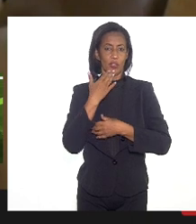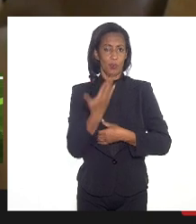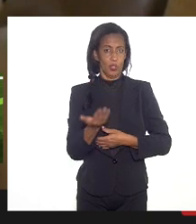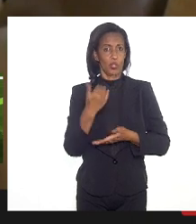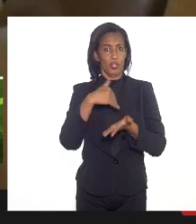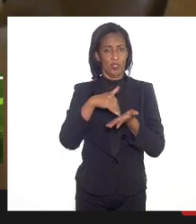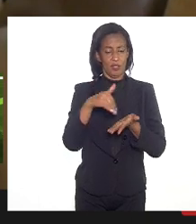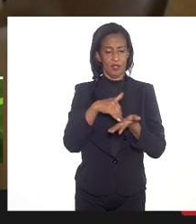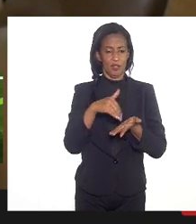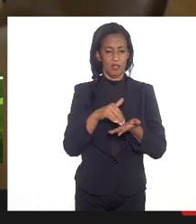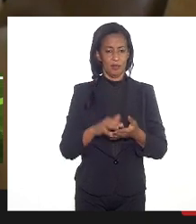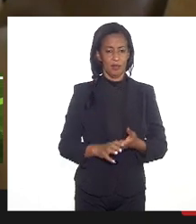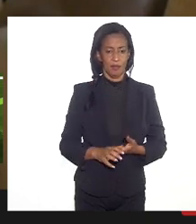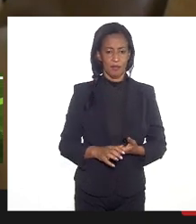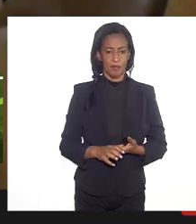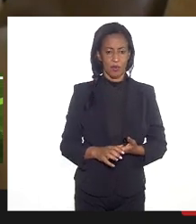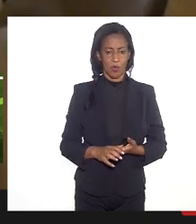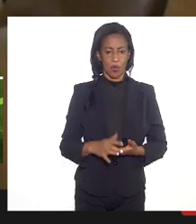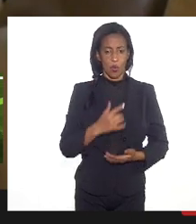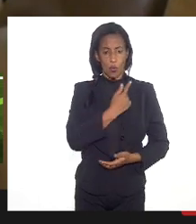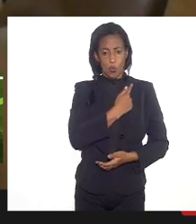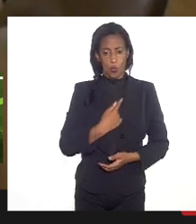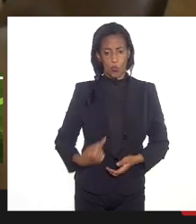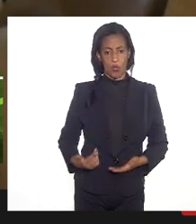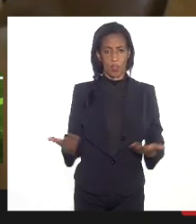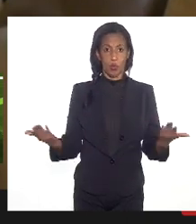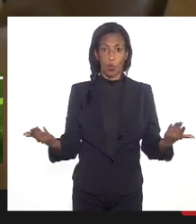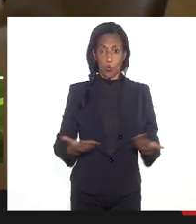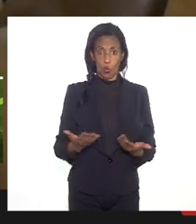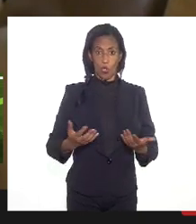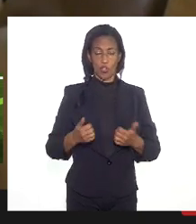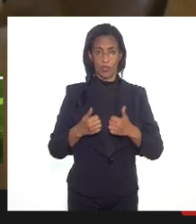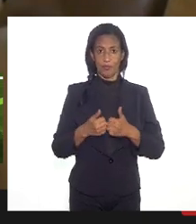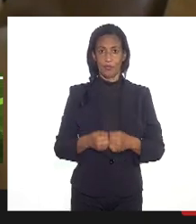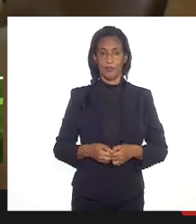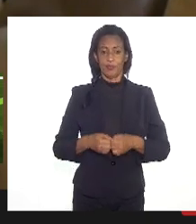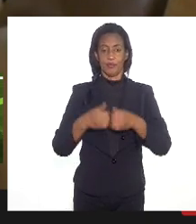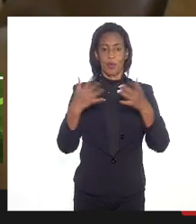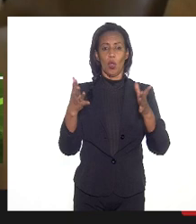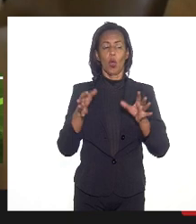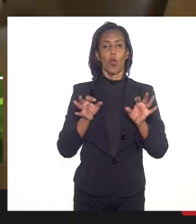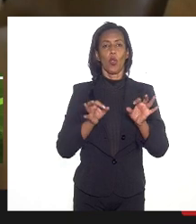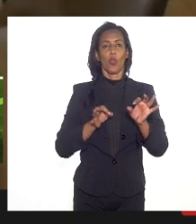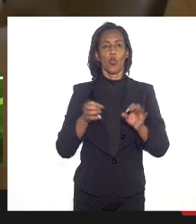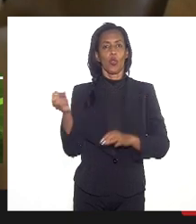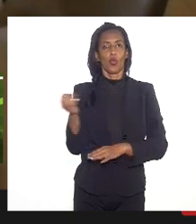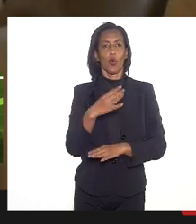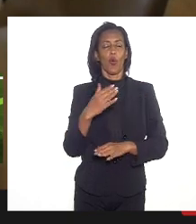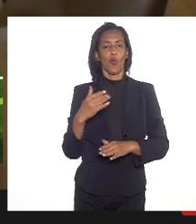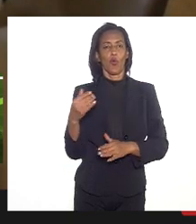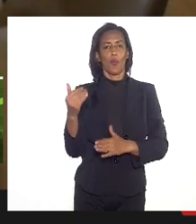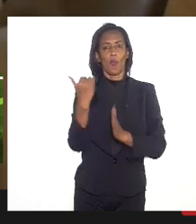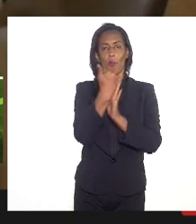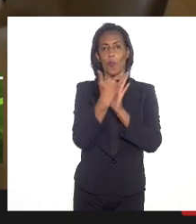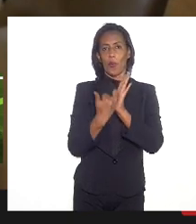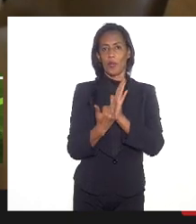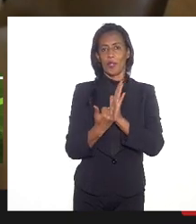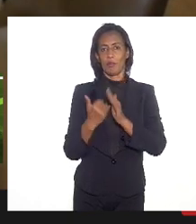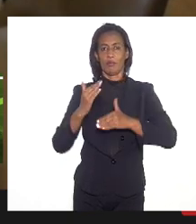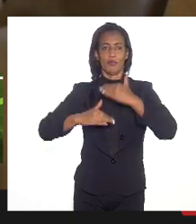secretaria. Hoje, o governador ele quer lançar um novo programa de desenvolvimento para o